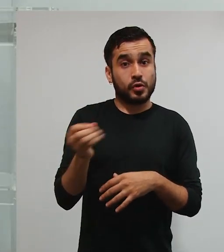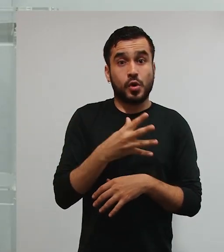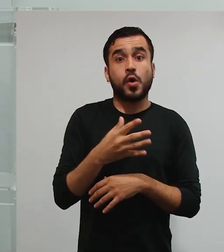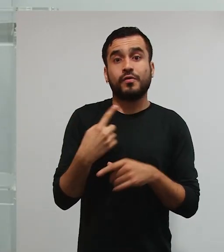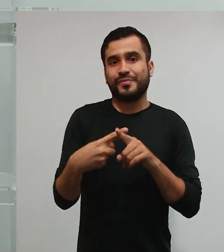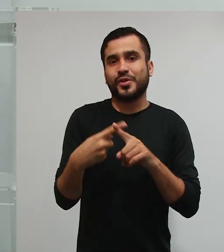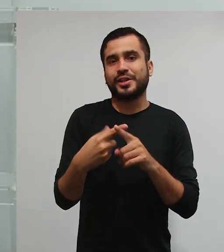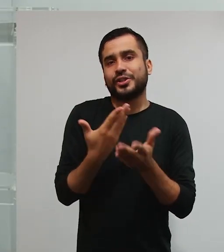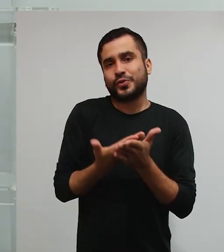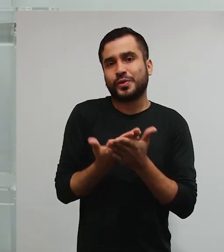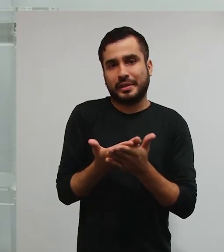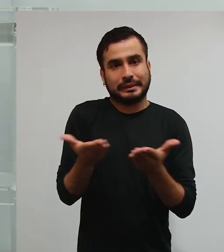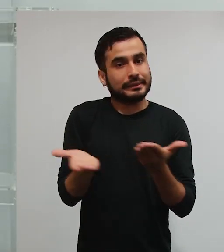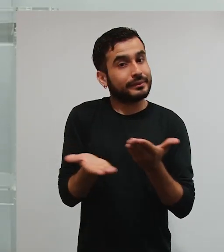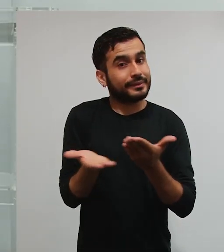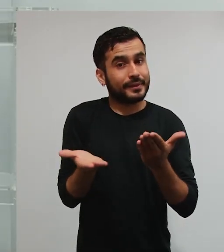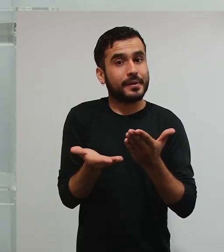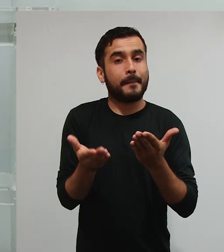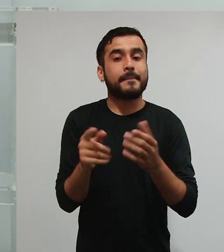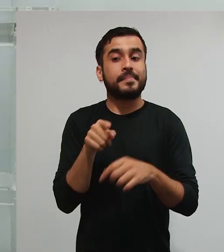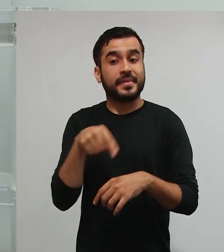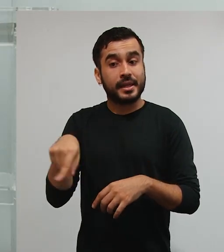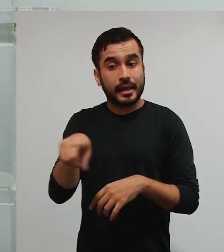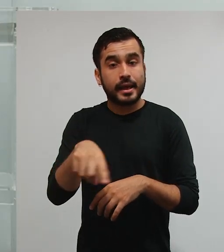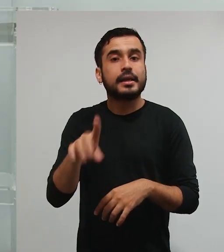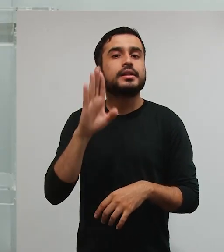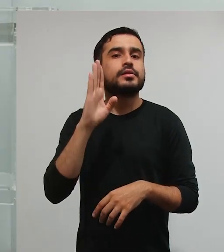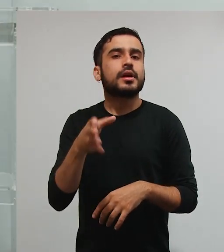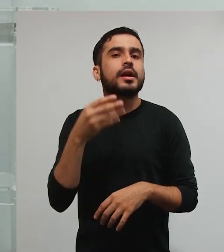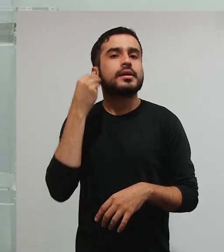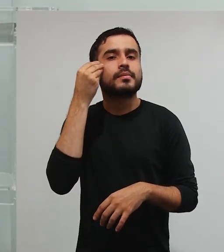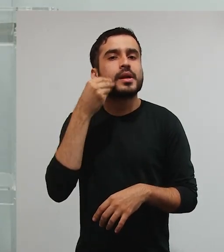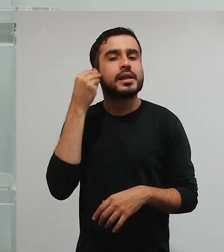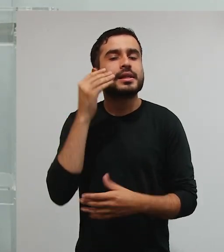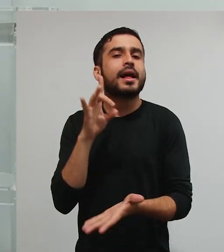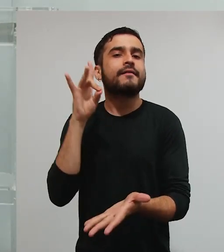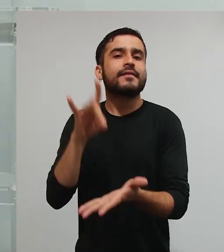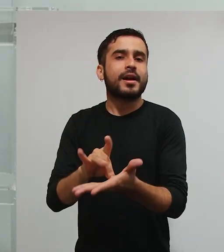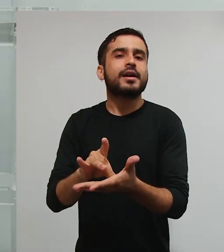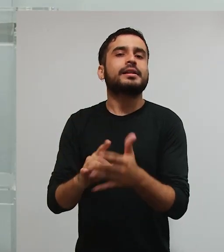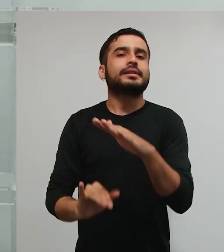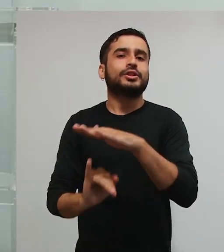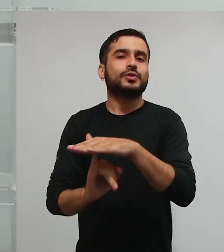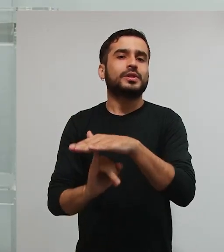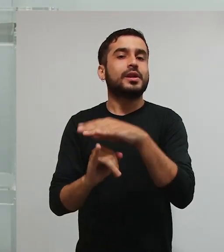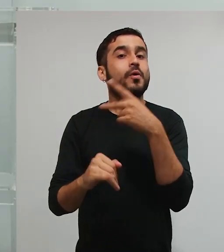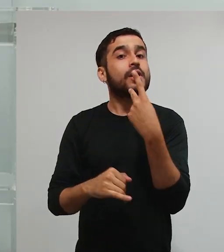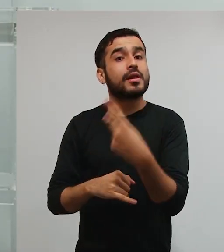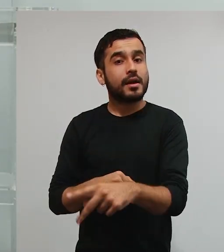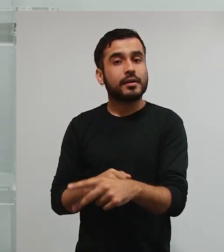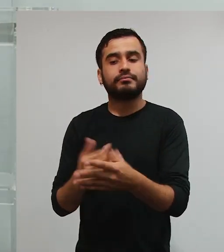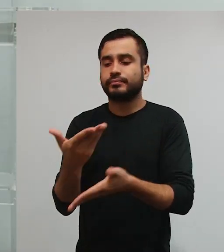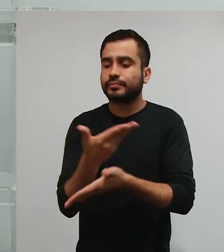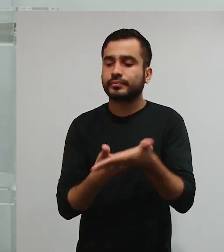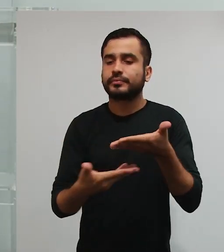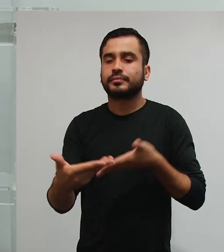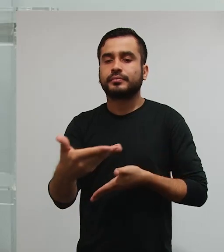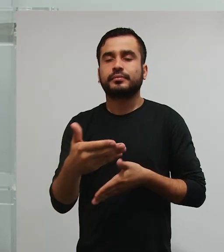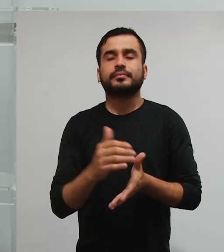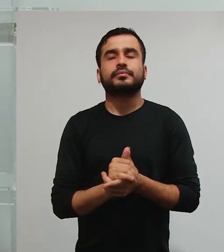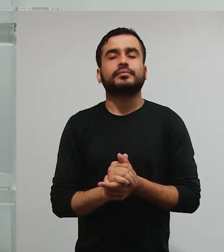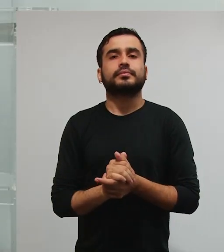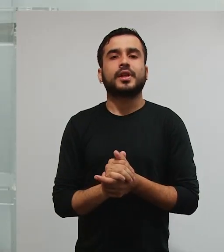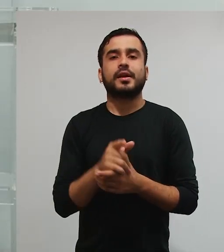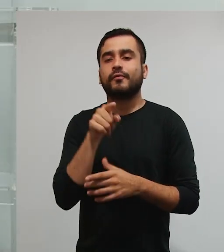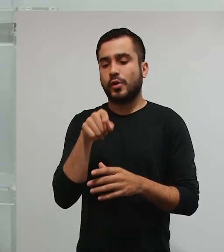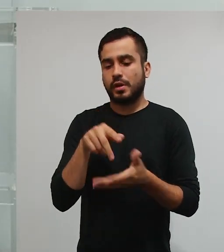estão na academia neste momento, e eles com a vivência e a realidade da instituição. Então, é uma troca, não é um